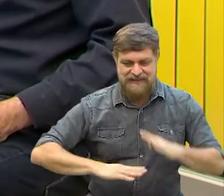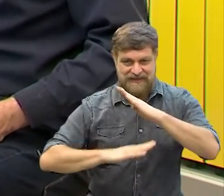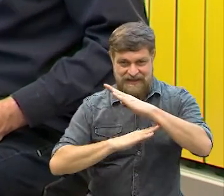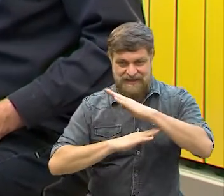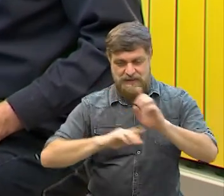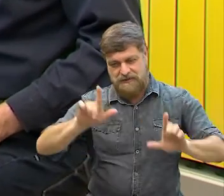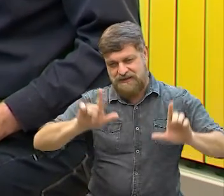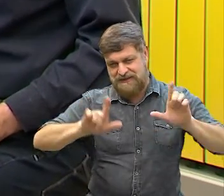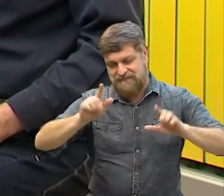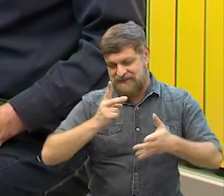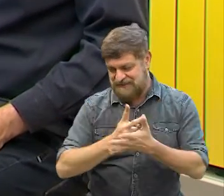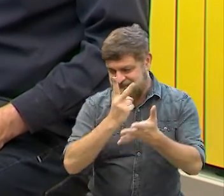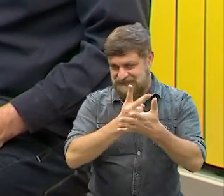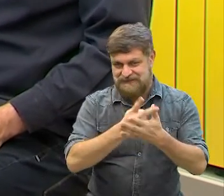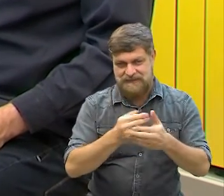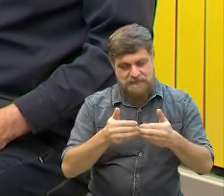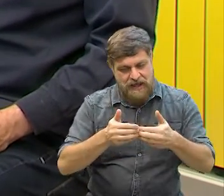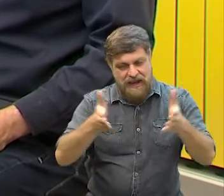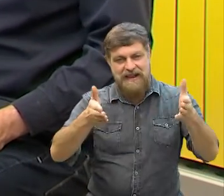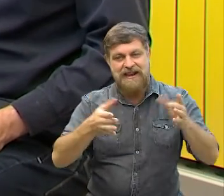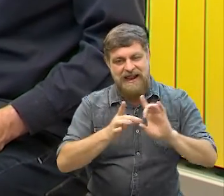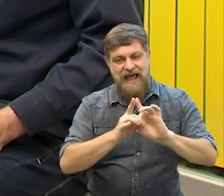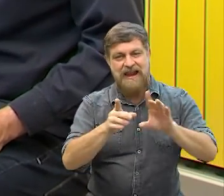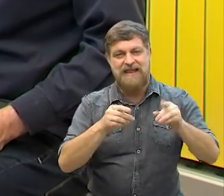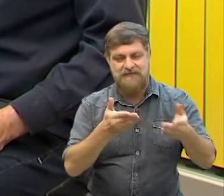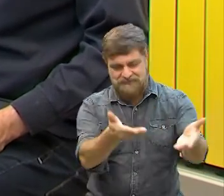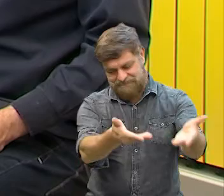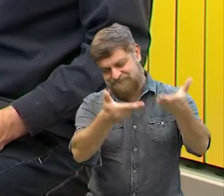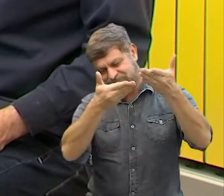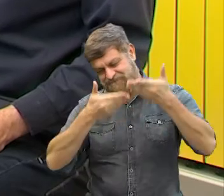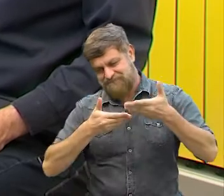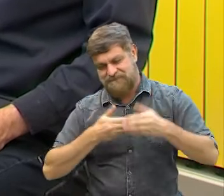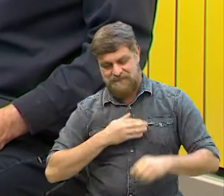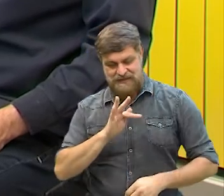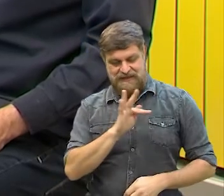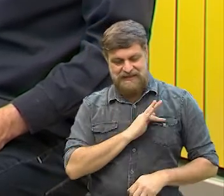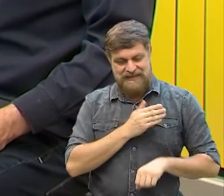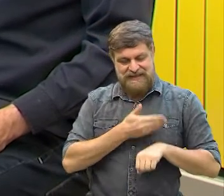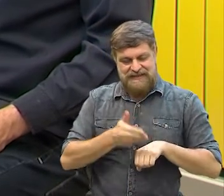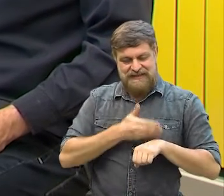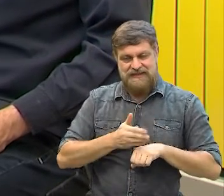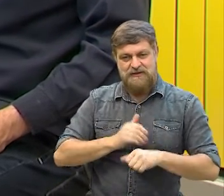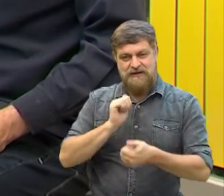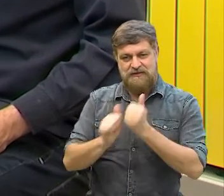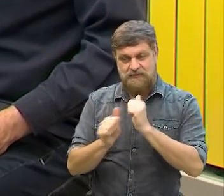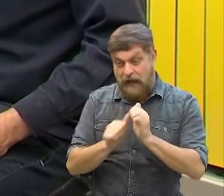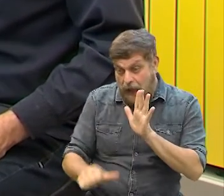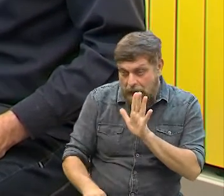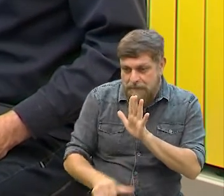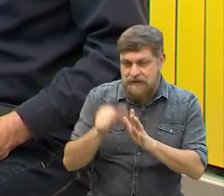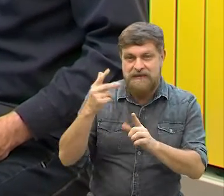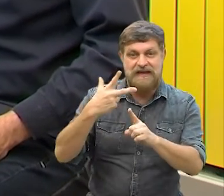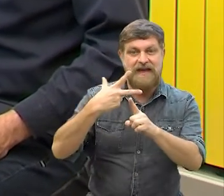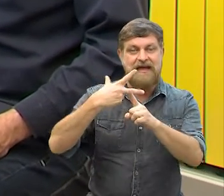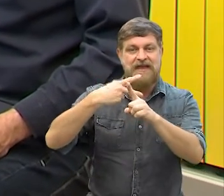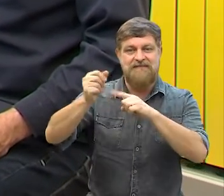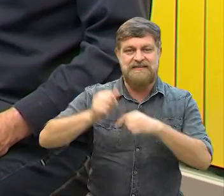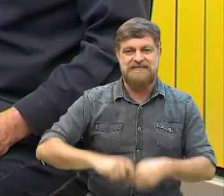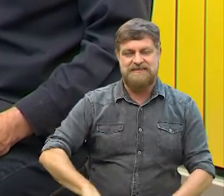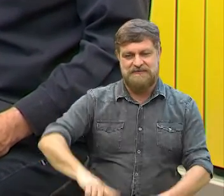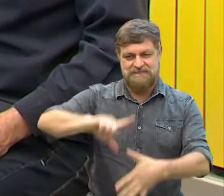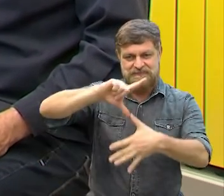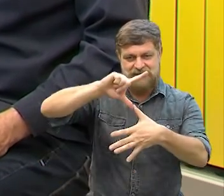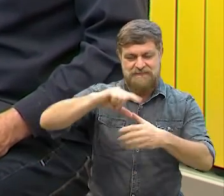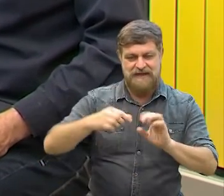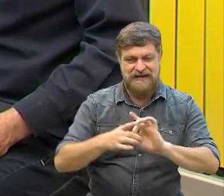Câmara Campinas sempre estarão abertas. A Lindsay Camila, treinadora de futebol, a primeira a conquistar a Libertadores